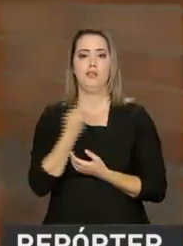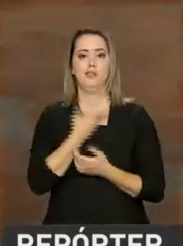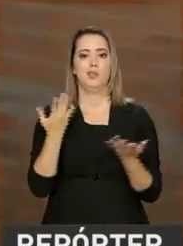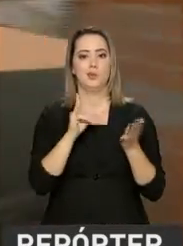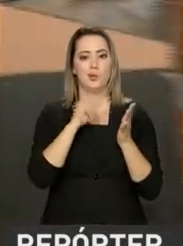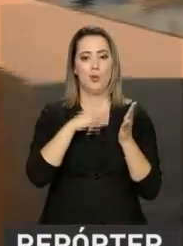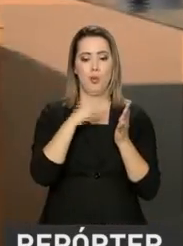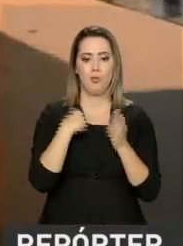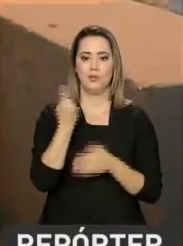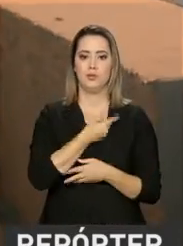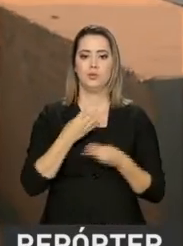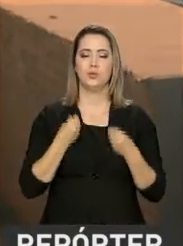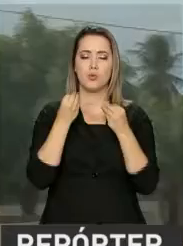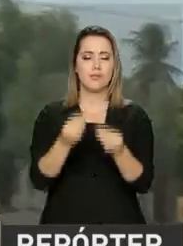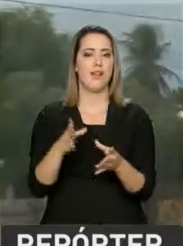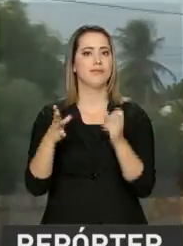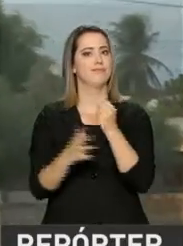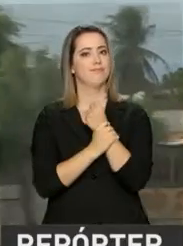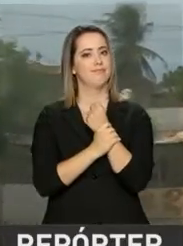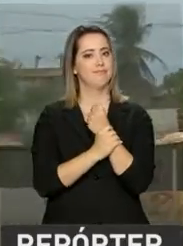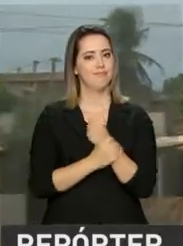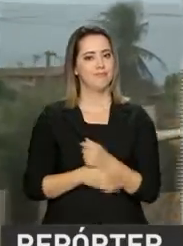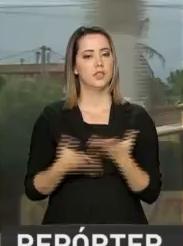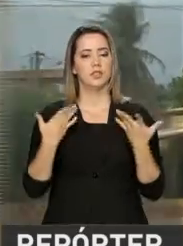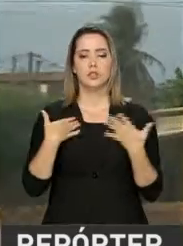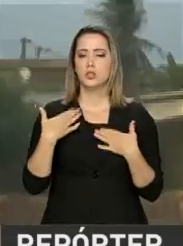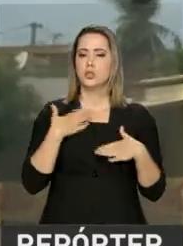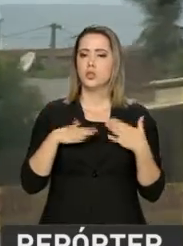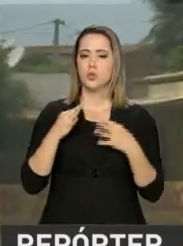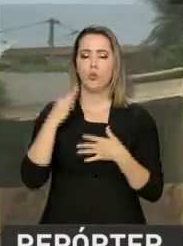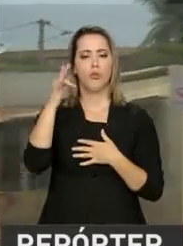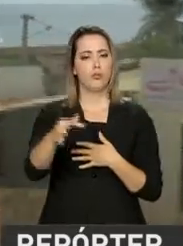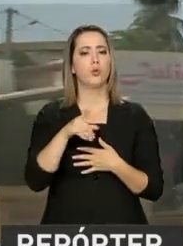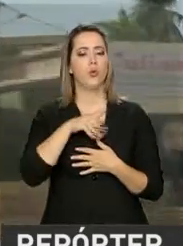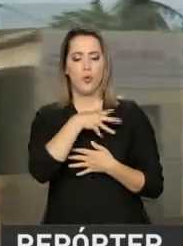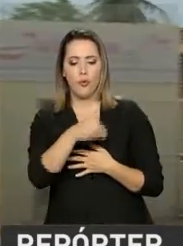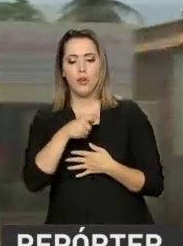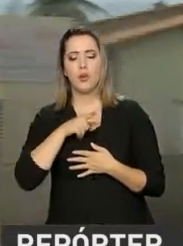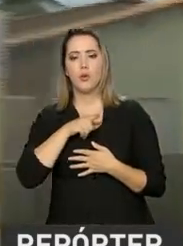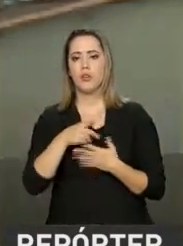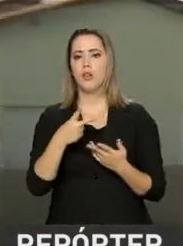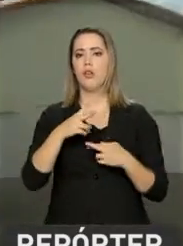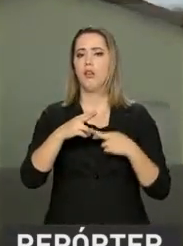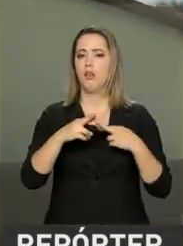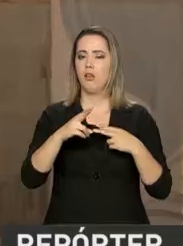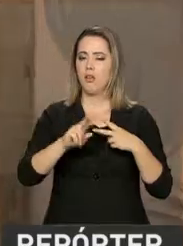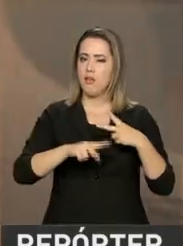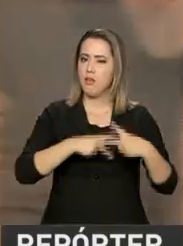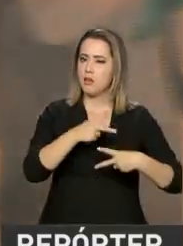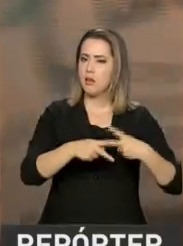futuro e nos dar essa segurança de deixarmos para nossas gerações futuras né a nossas casas